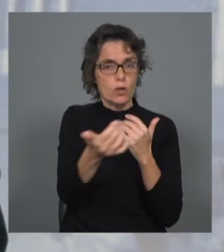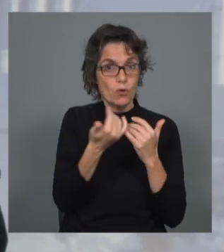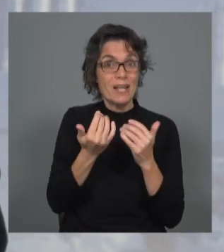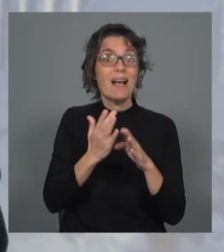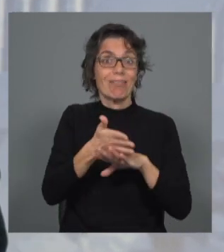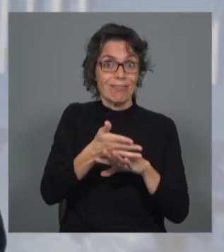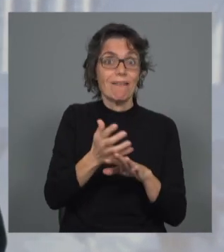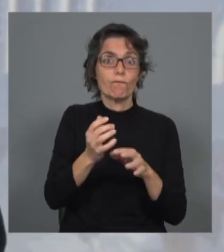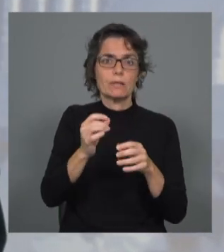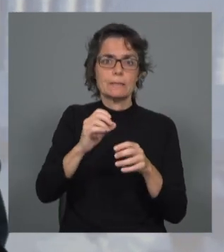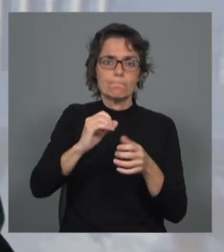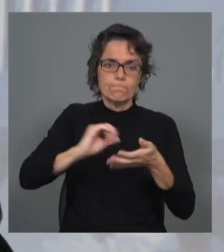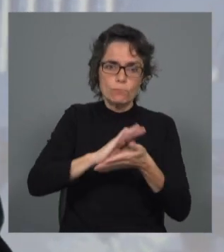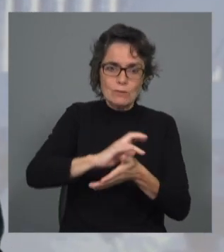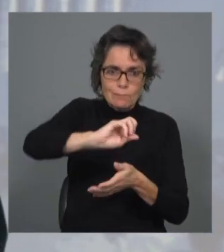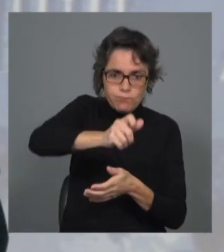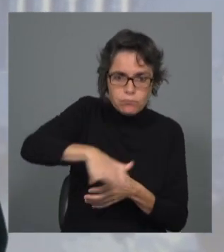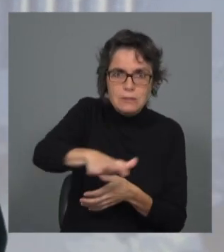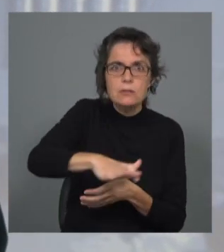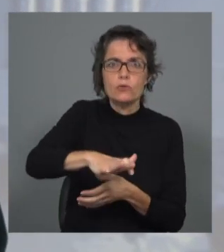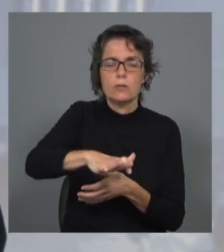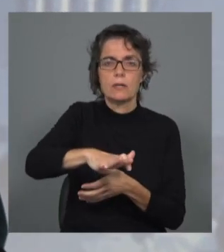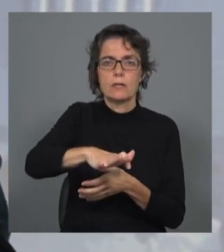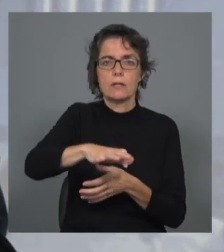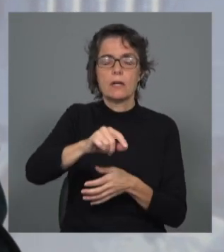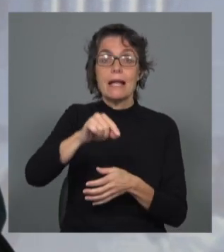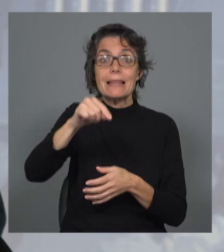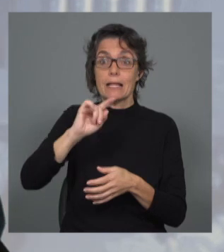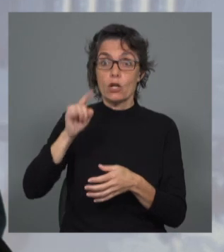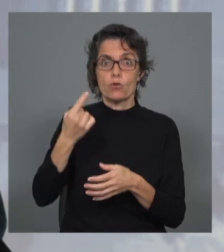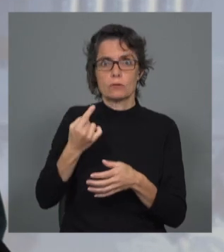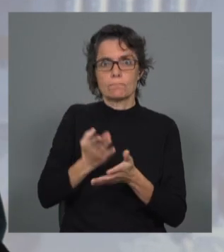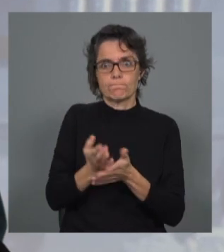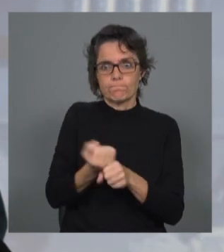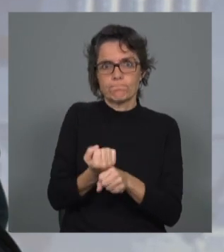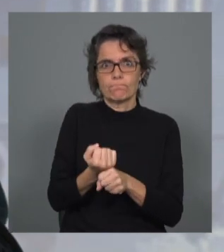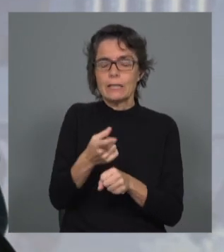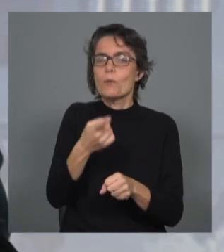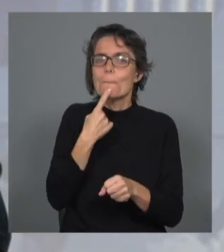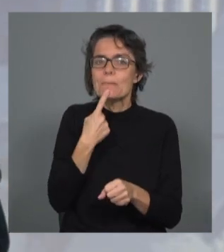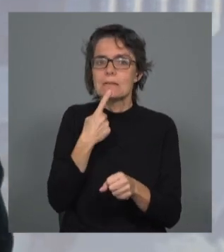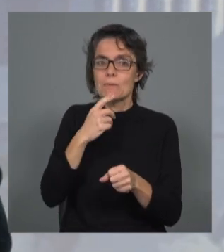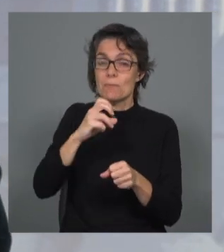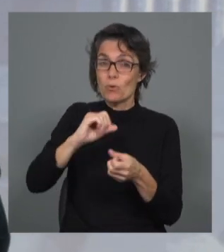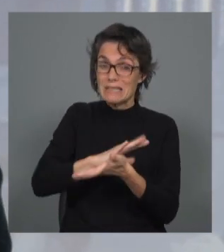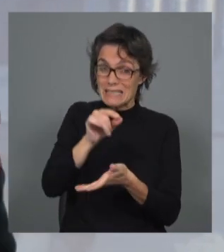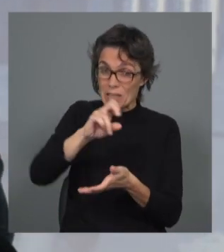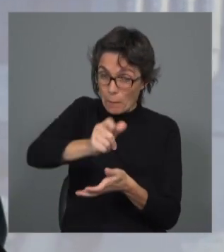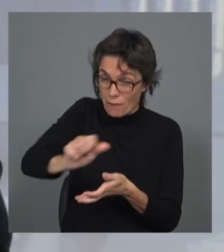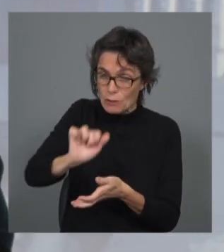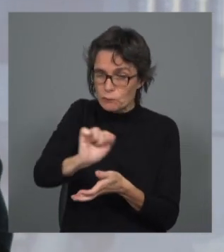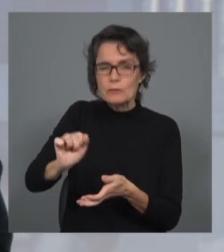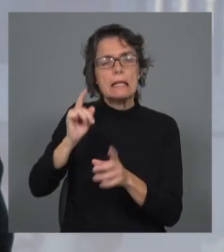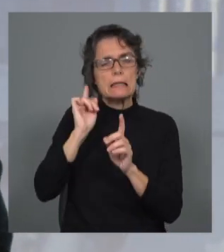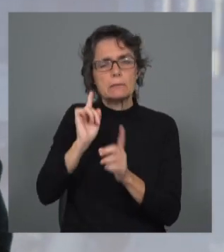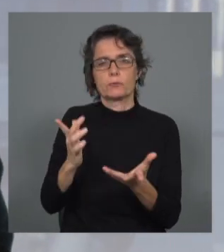daí nós estarmos com esta assertividade. Todos precisamos da imprensa regional e a pandemia veio comprovar isso mesmo. Eu só